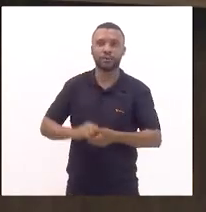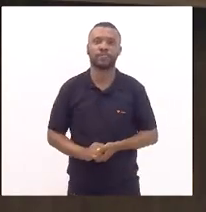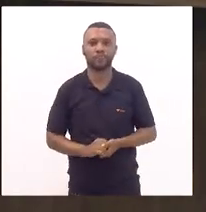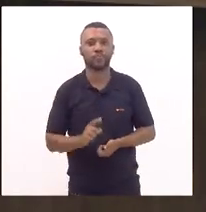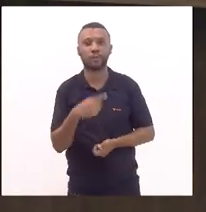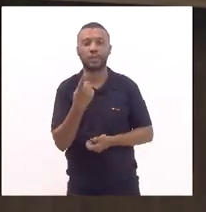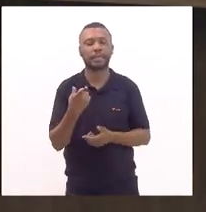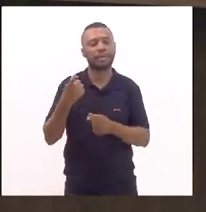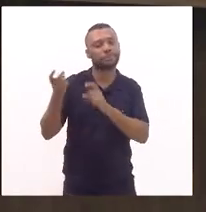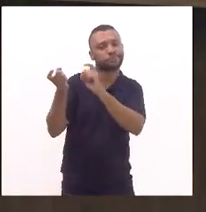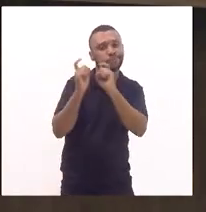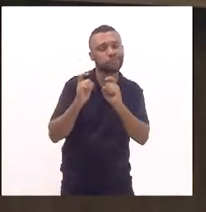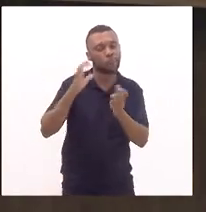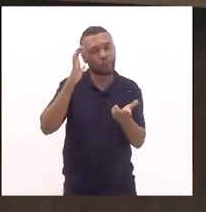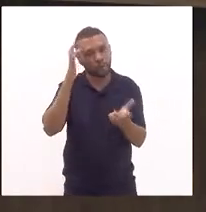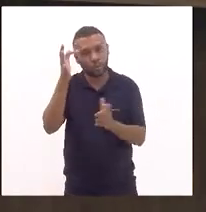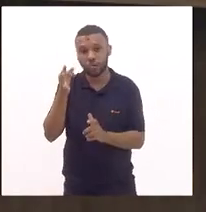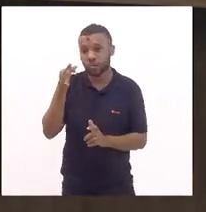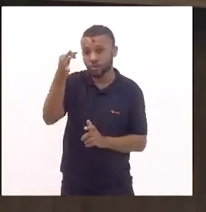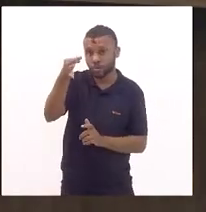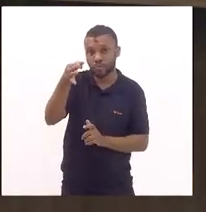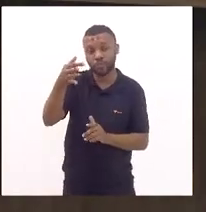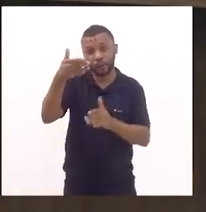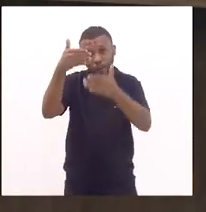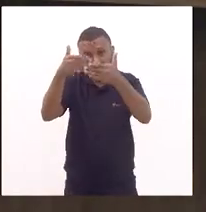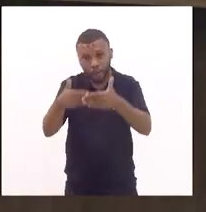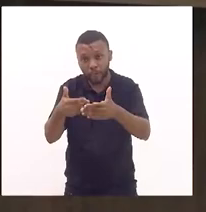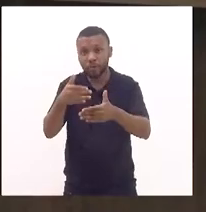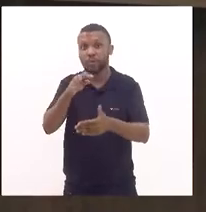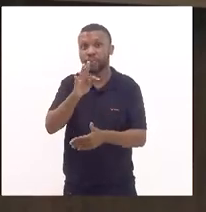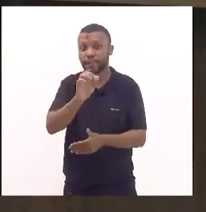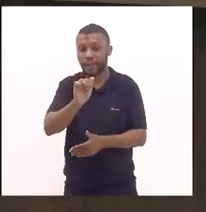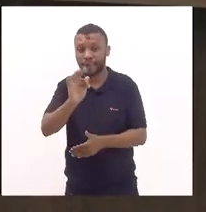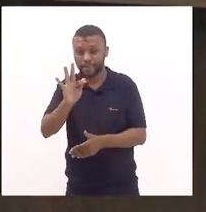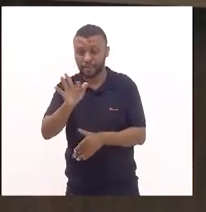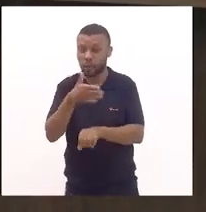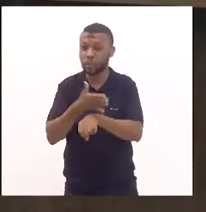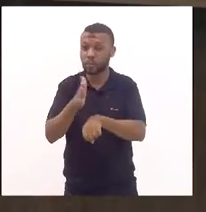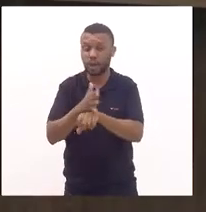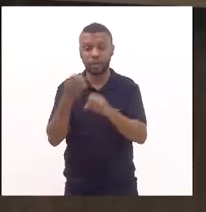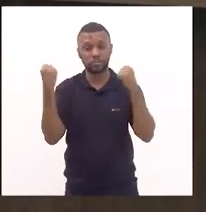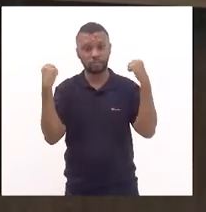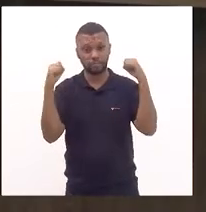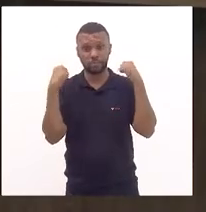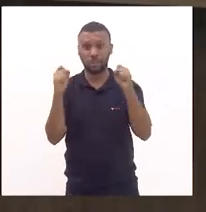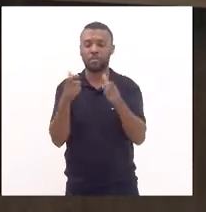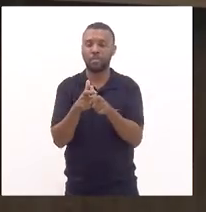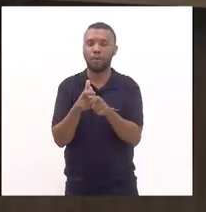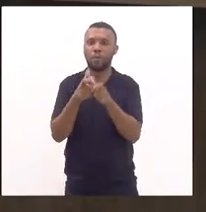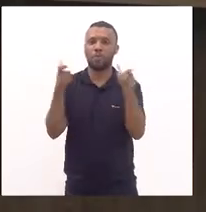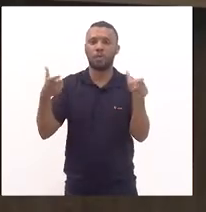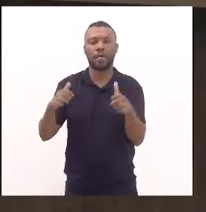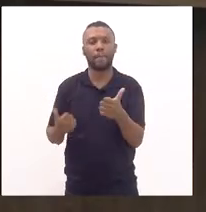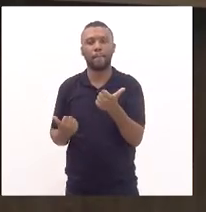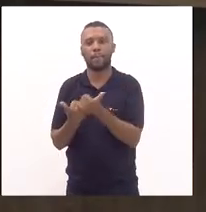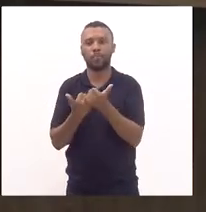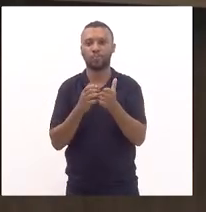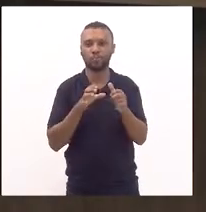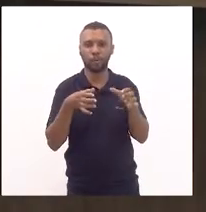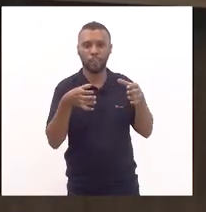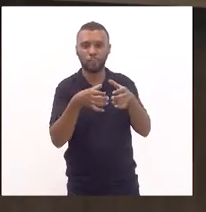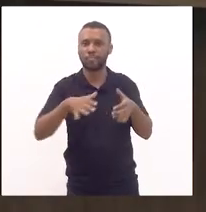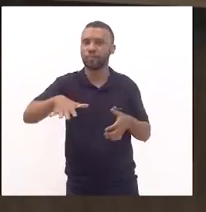para uma solução, eventualmente a realização de um TAF amplo, que eu sei que é amparado aqui por uma ala considerável